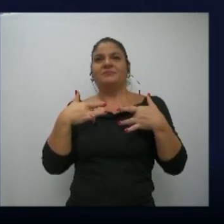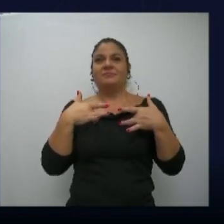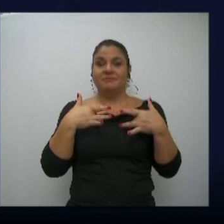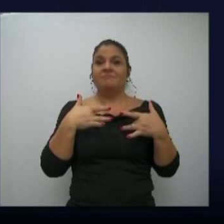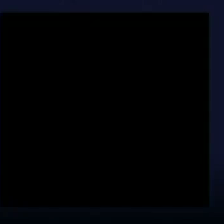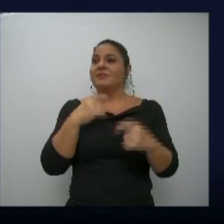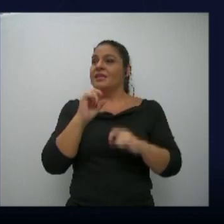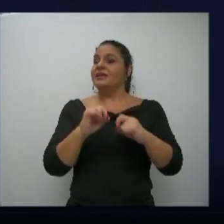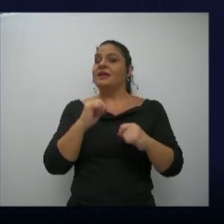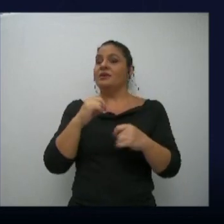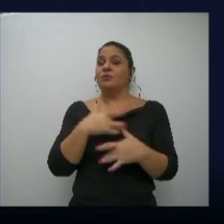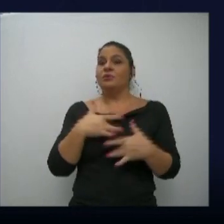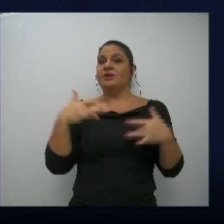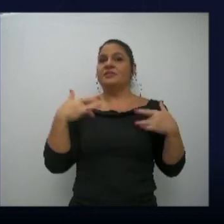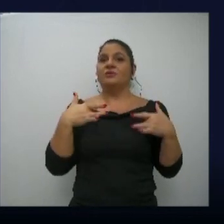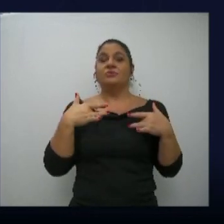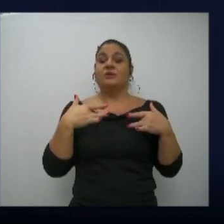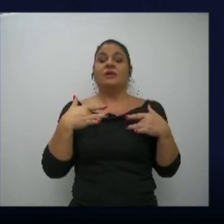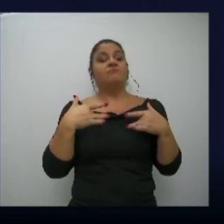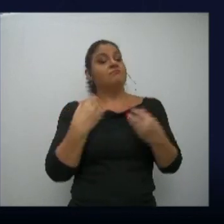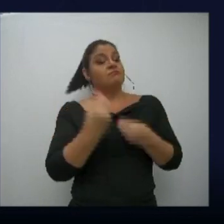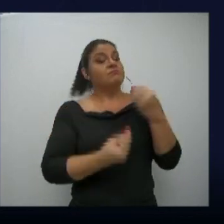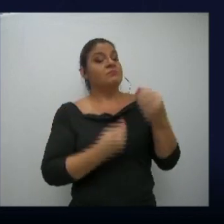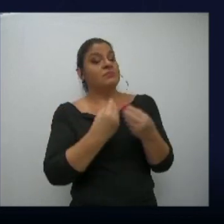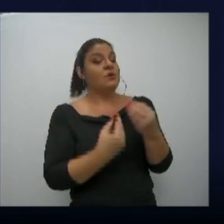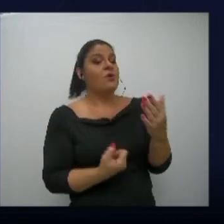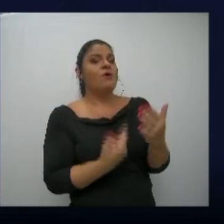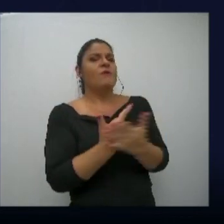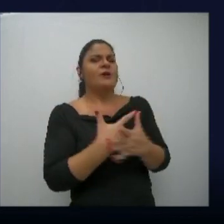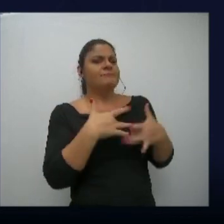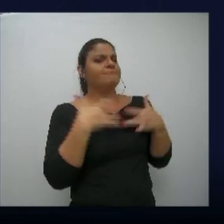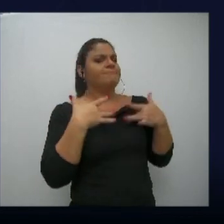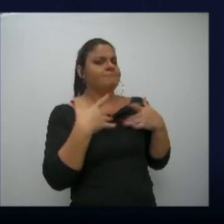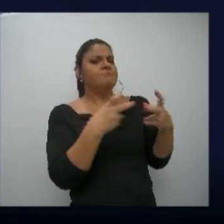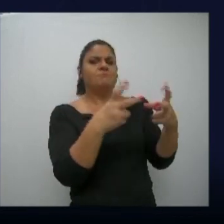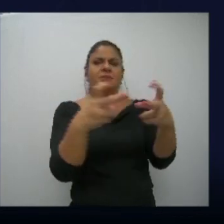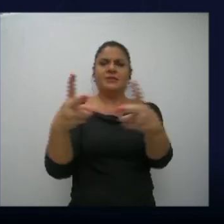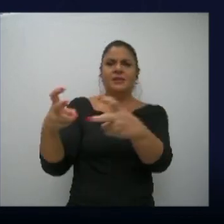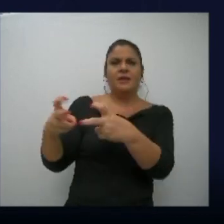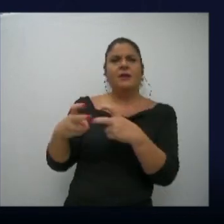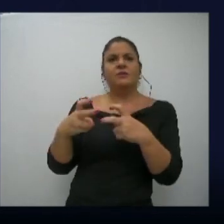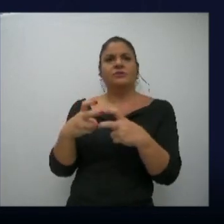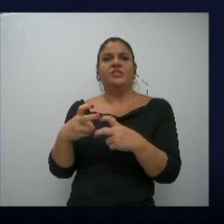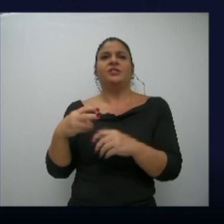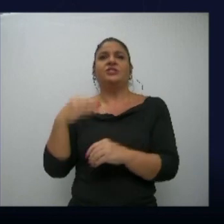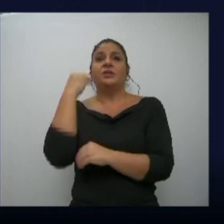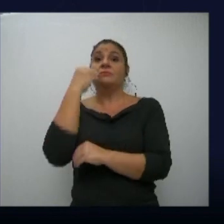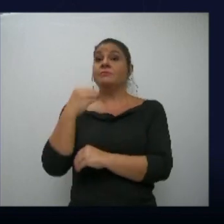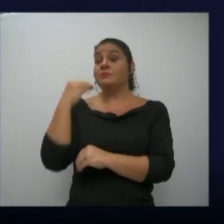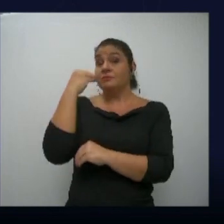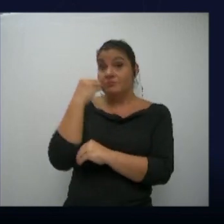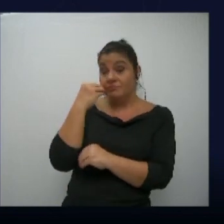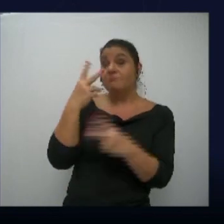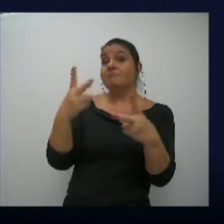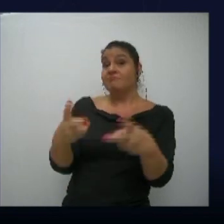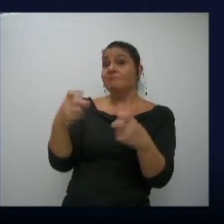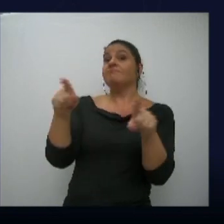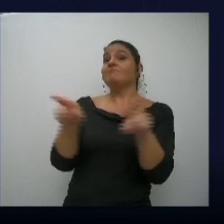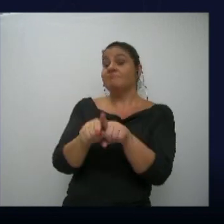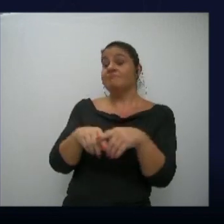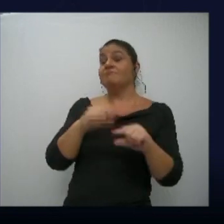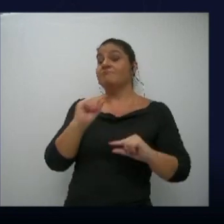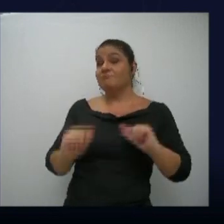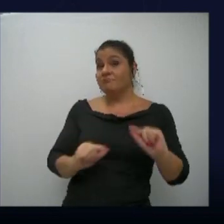e assim quando a gente vai mercado né Mas eu senti e senti bastante experiência e você vai sentir também né porque